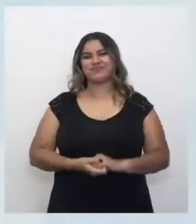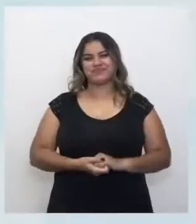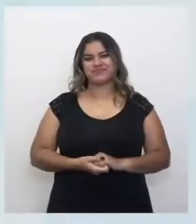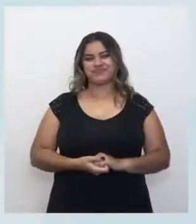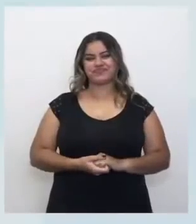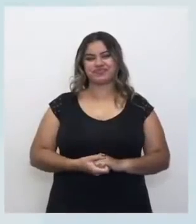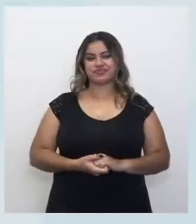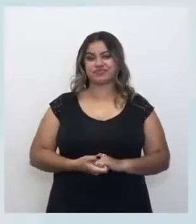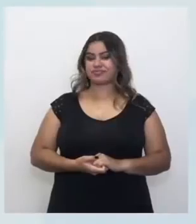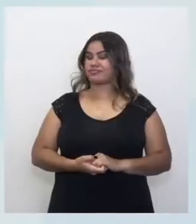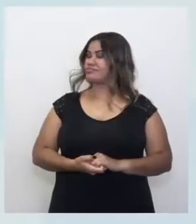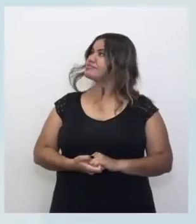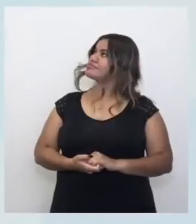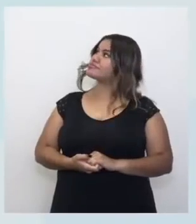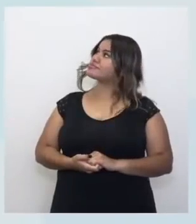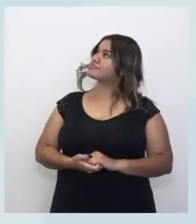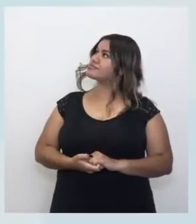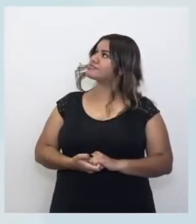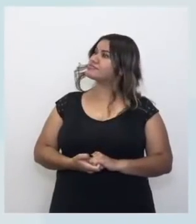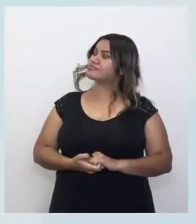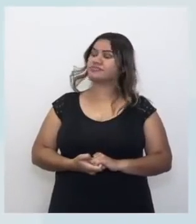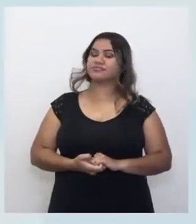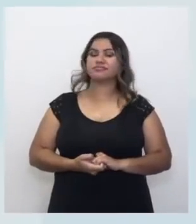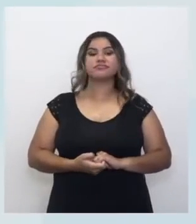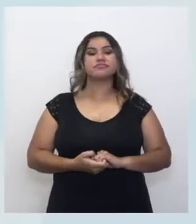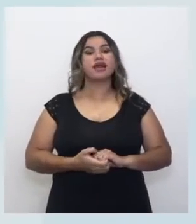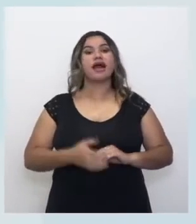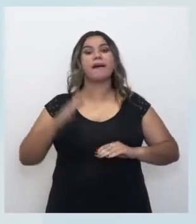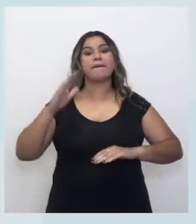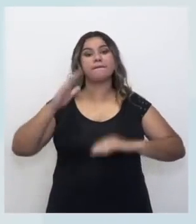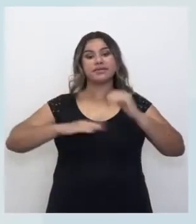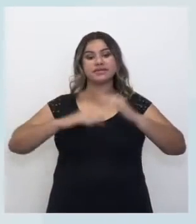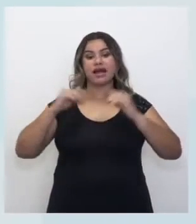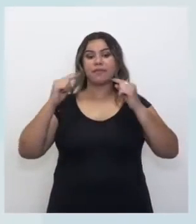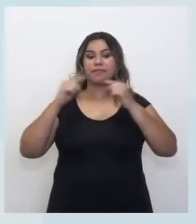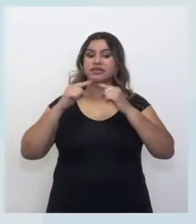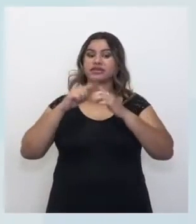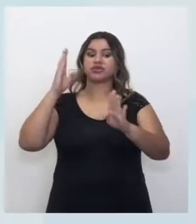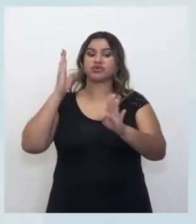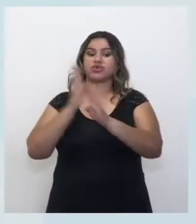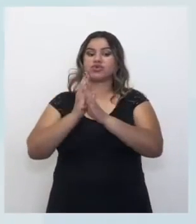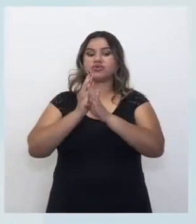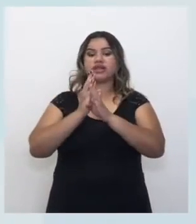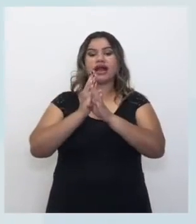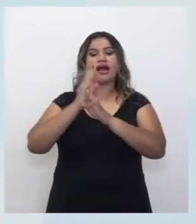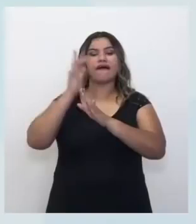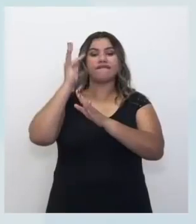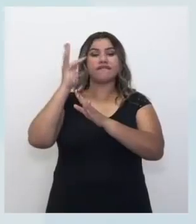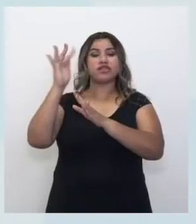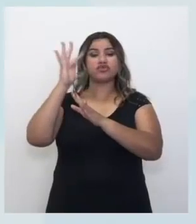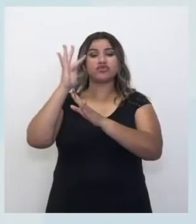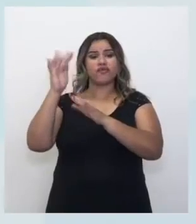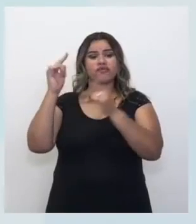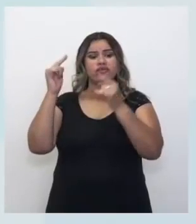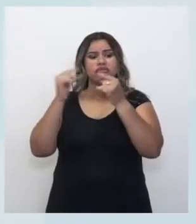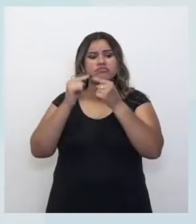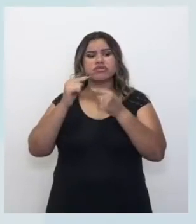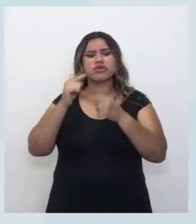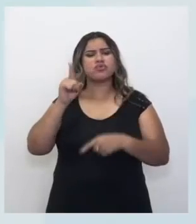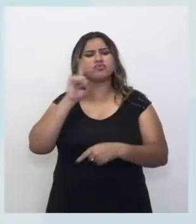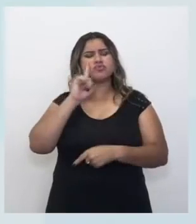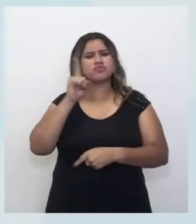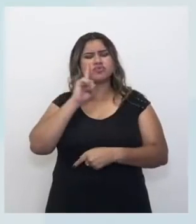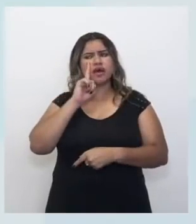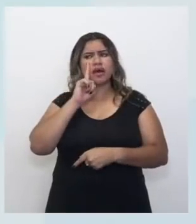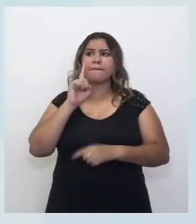vai aparecer aí na tela para vocês que a habilidade que vamos trabalhar é identificar a presença da filosofia no cotidiano, né? O que